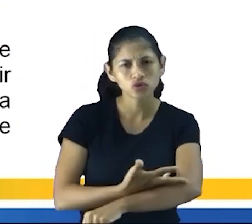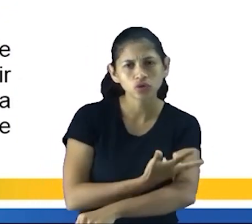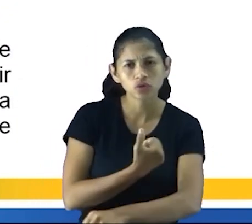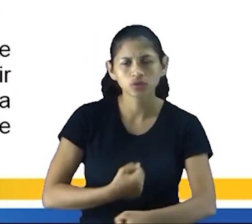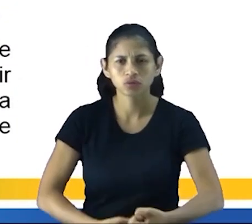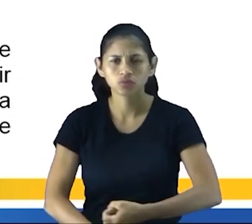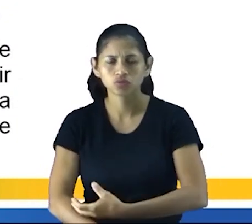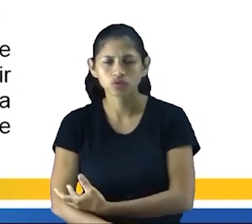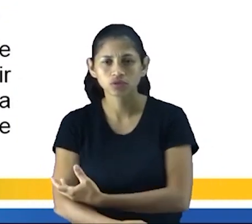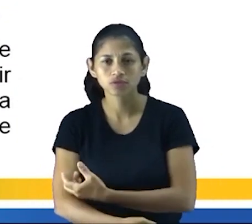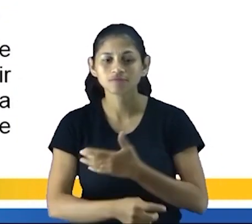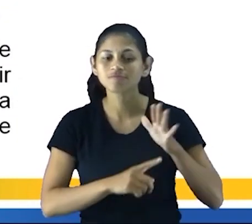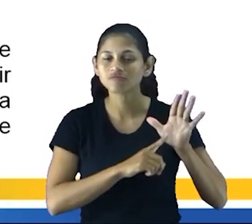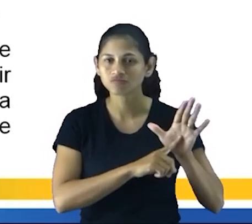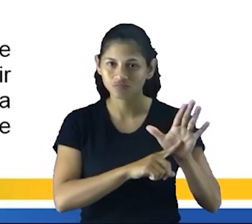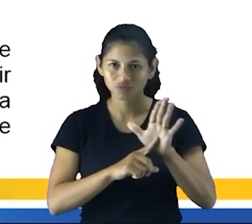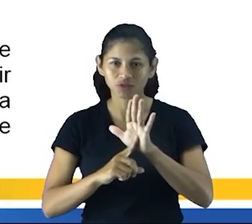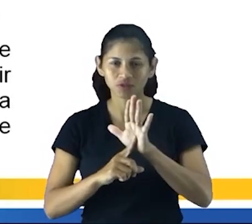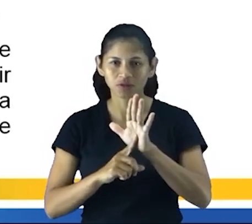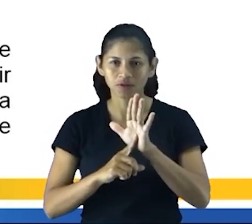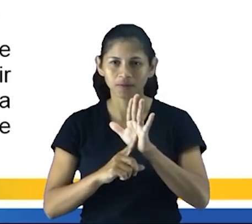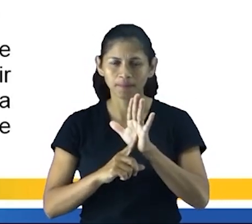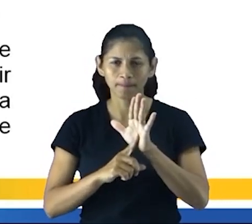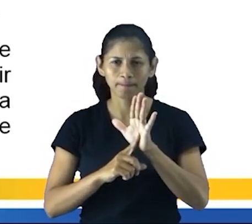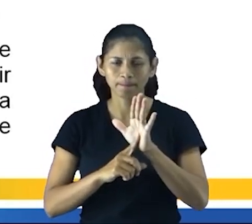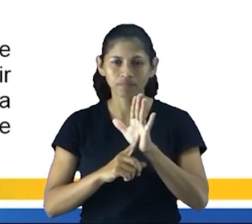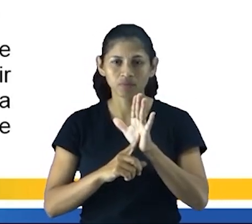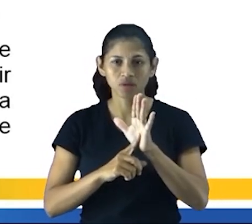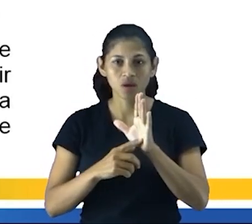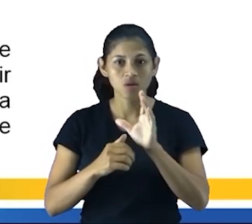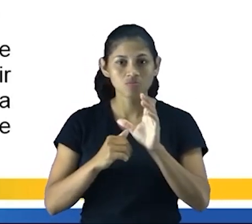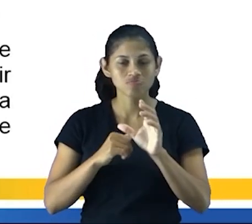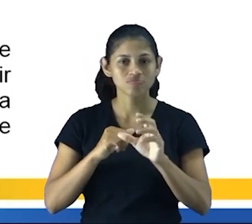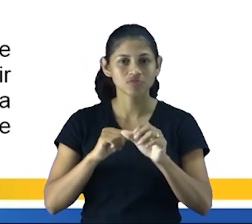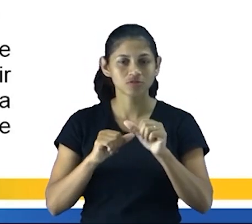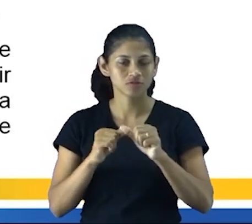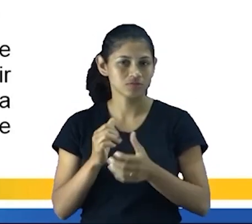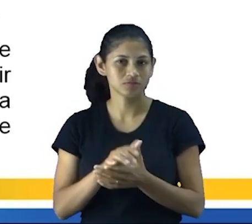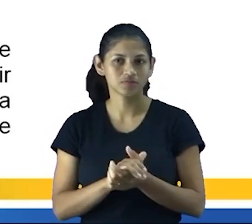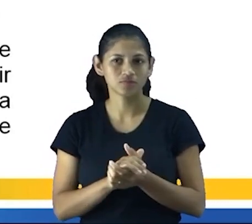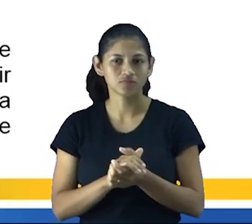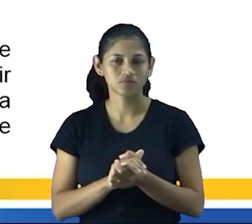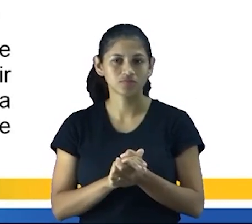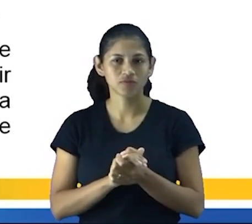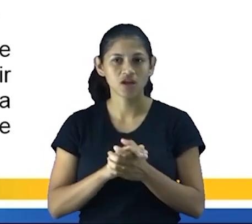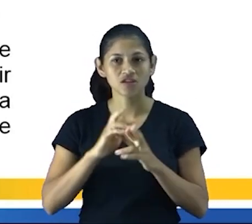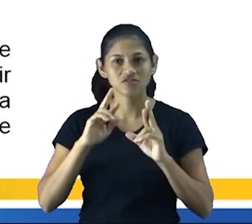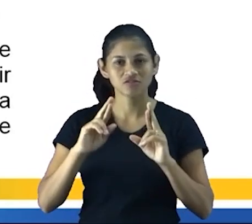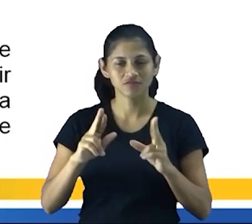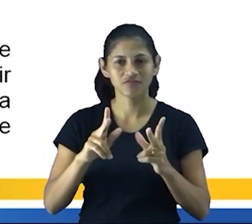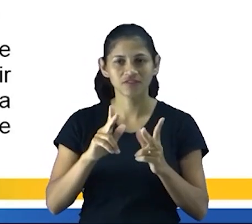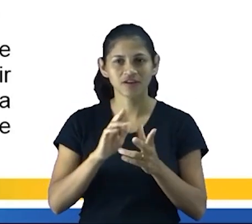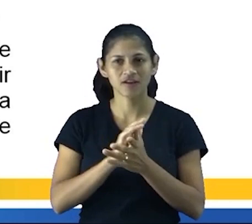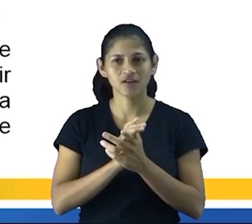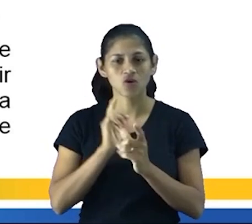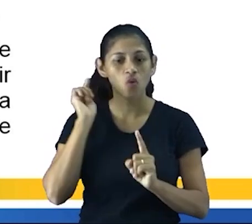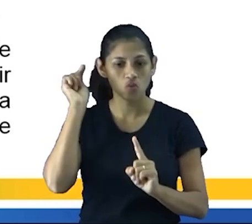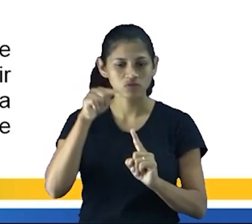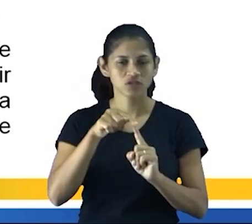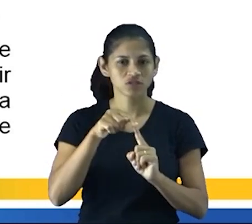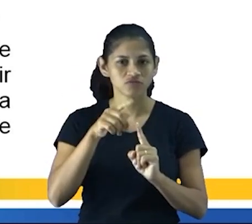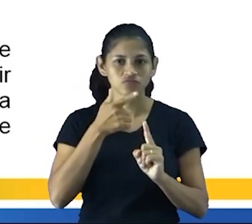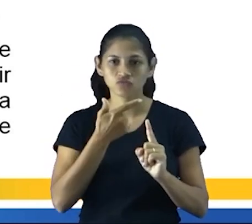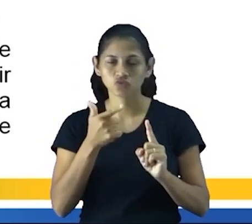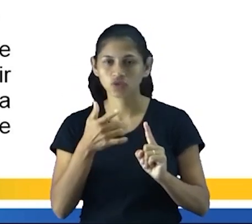descrevendo vão aparecer de forma nítida. Então é o contrário. Na objetiva não tem opinião, e na subjetiva já